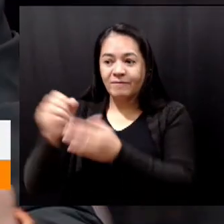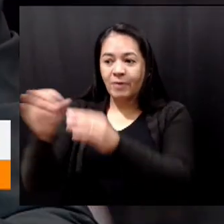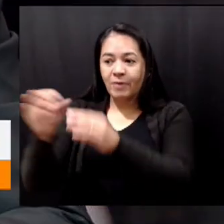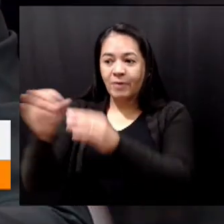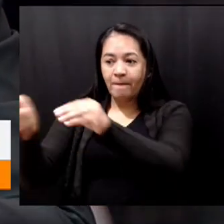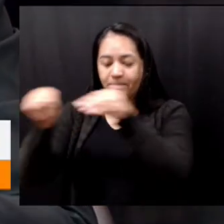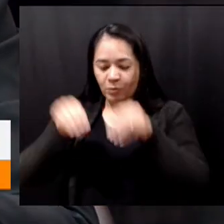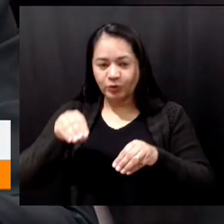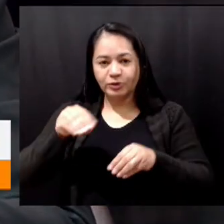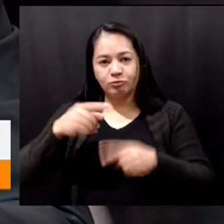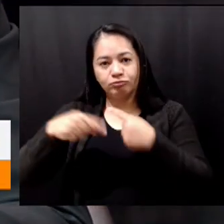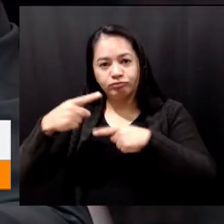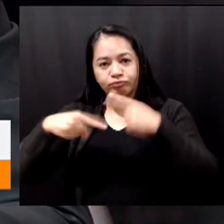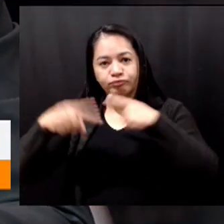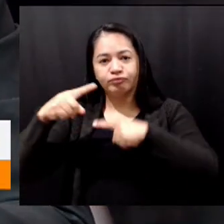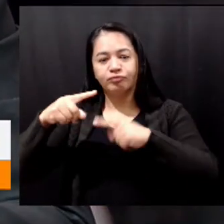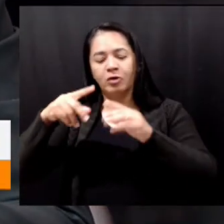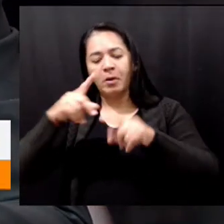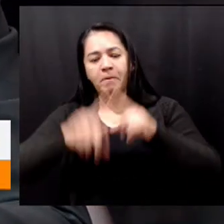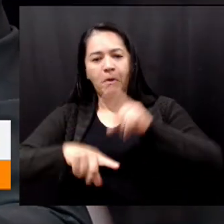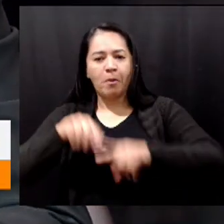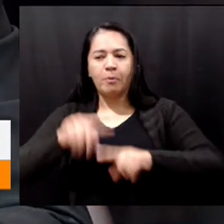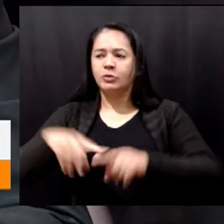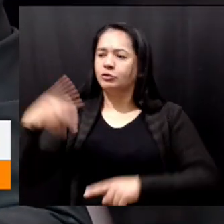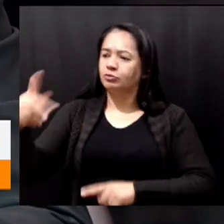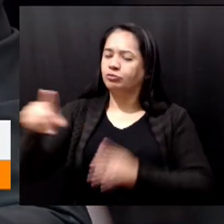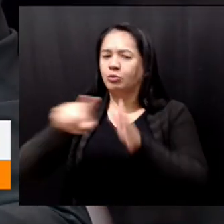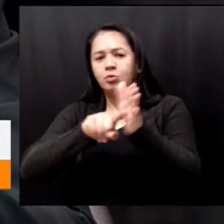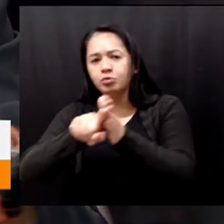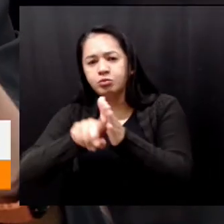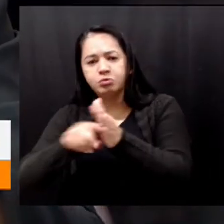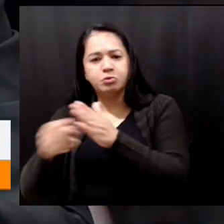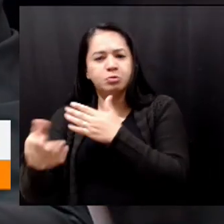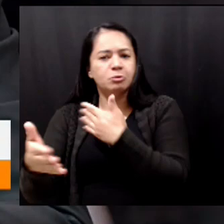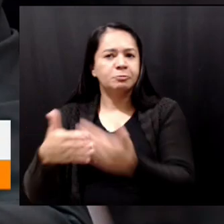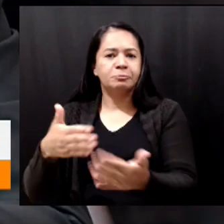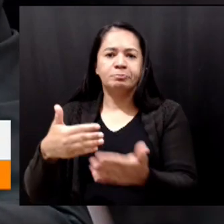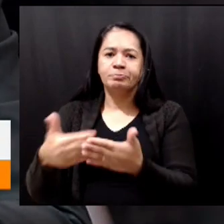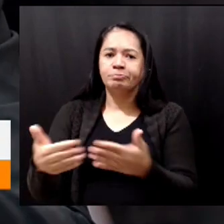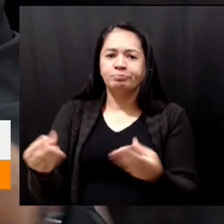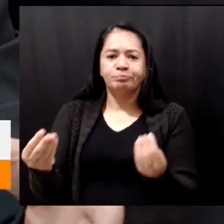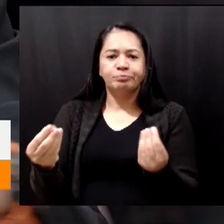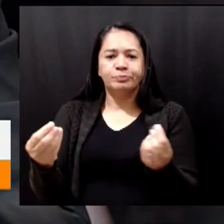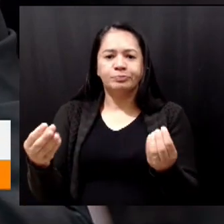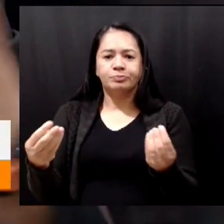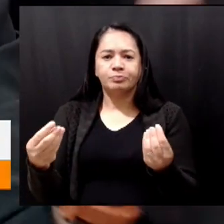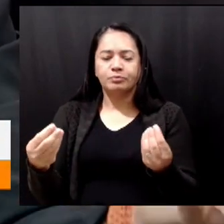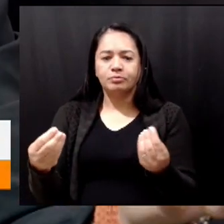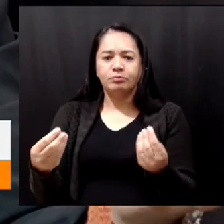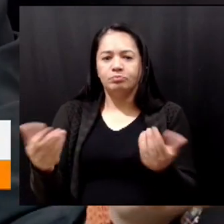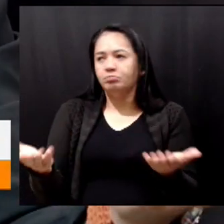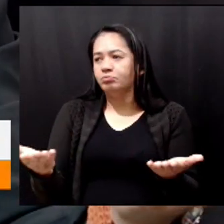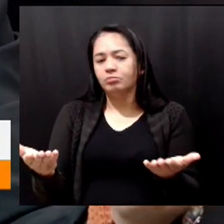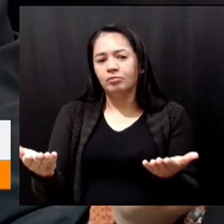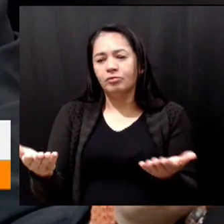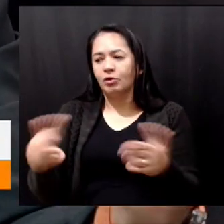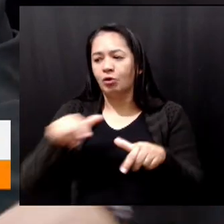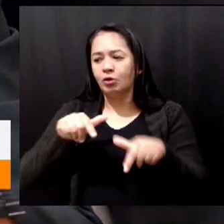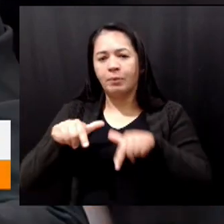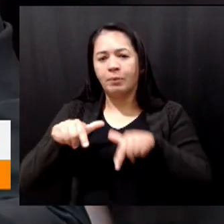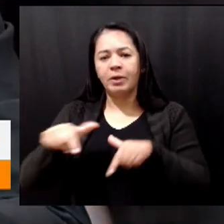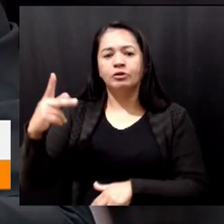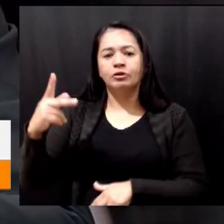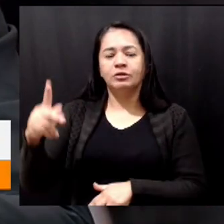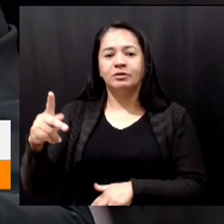produto, sua pesquisa, do seu serviço, e aí acabam retornando para suas áreas,